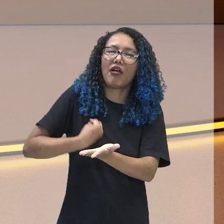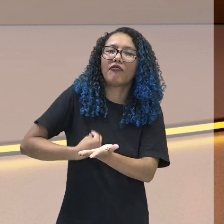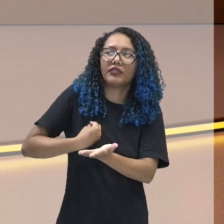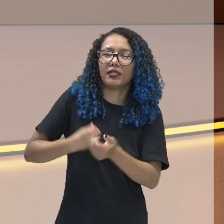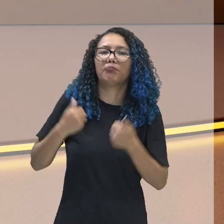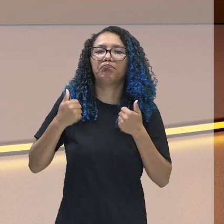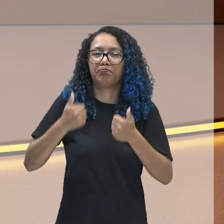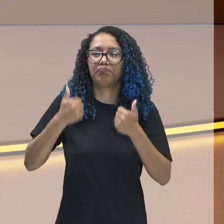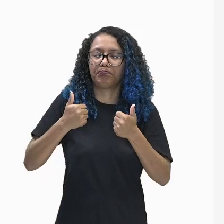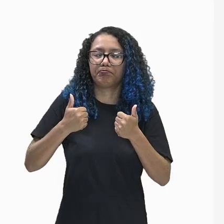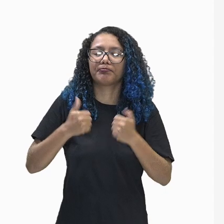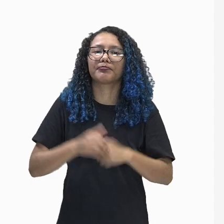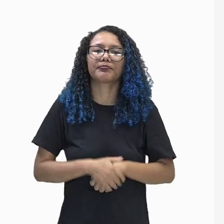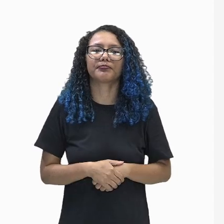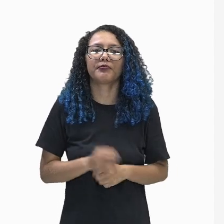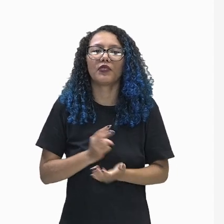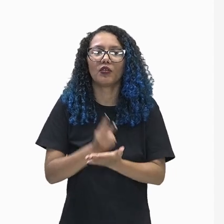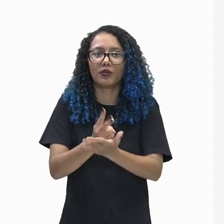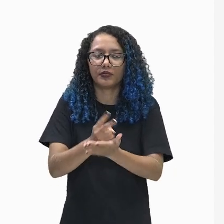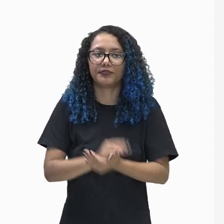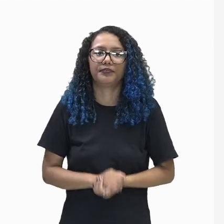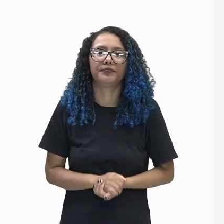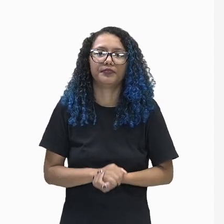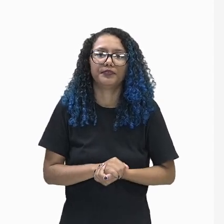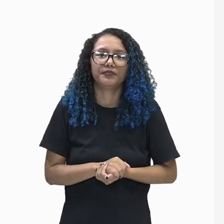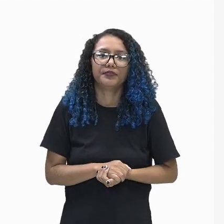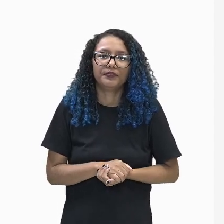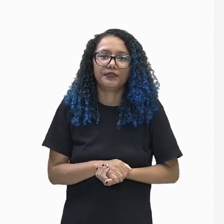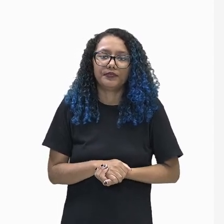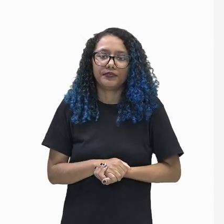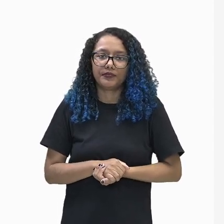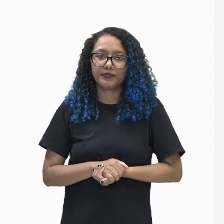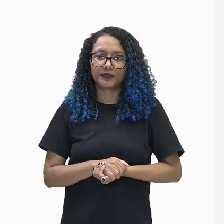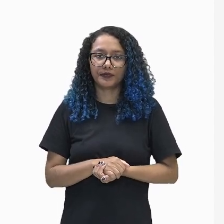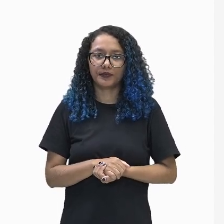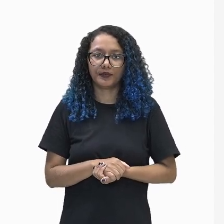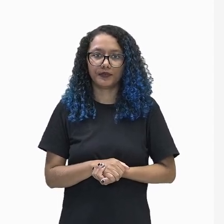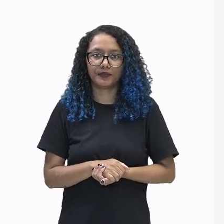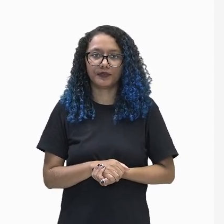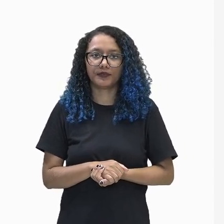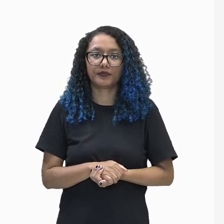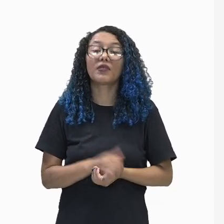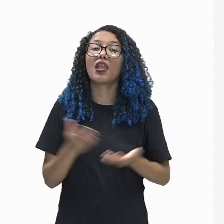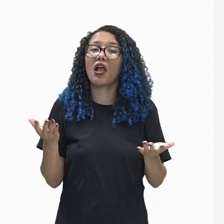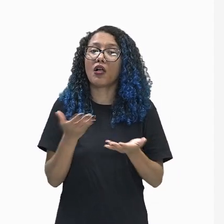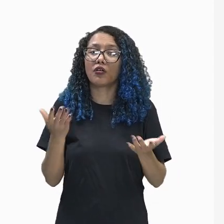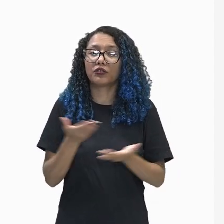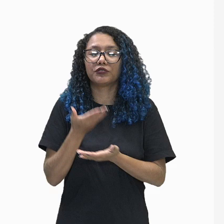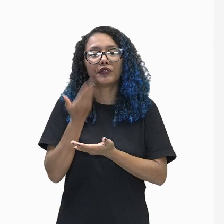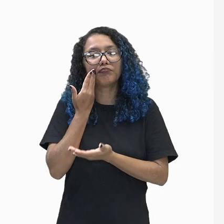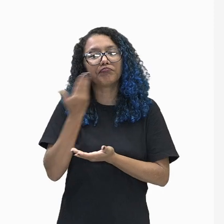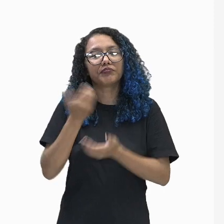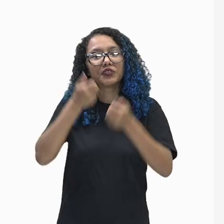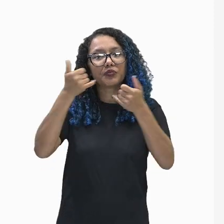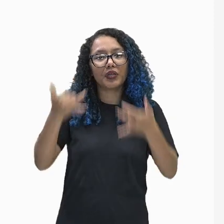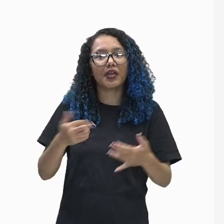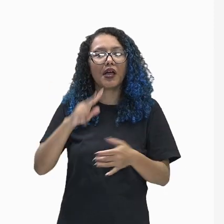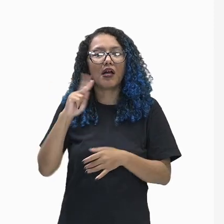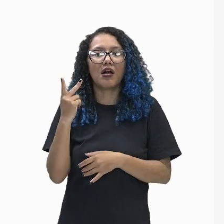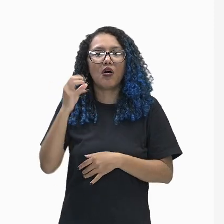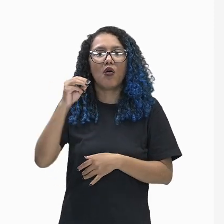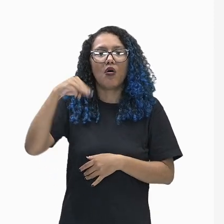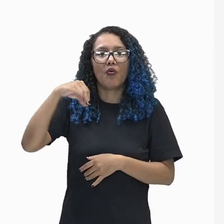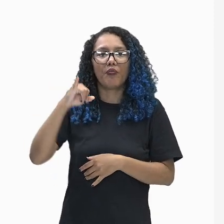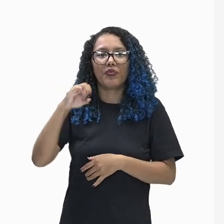gente? Vamos continuar lá com o texto. Vamos lá, gente. Vamos falar deles, então, dos hominídeos.